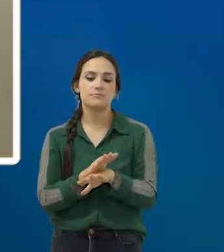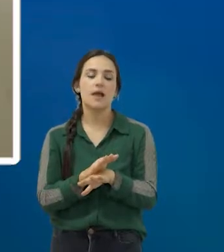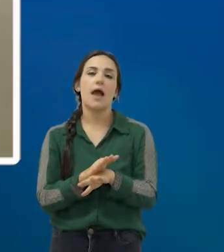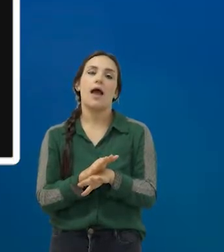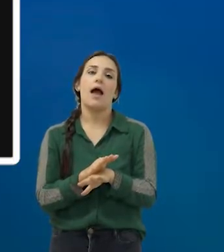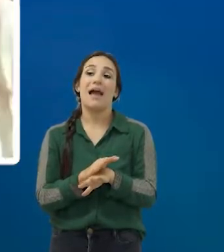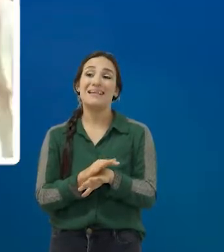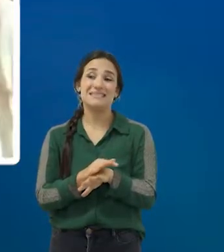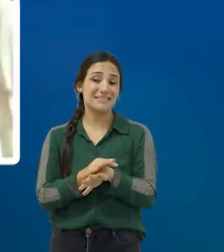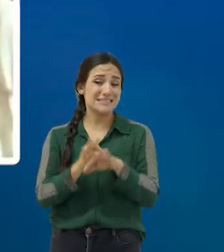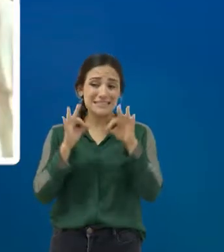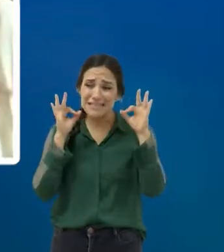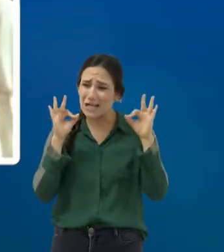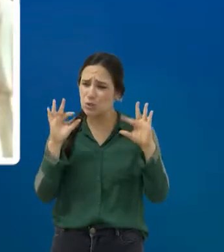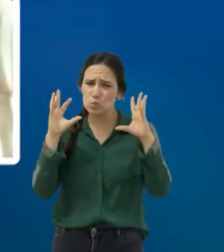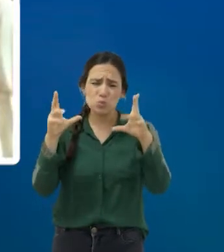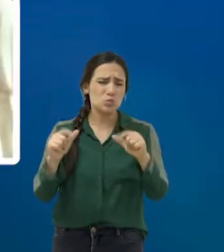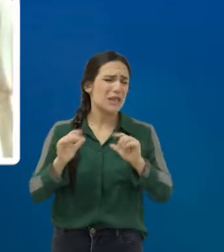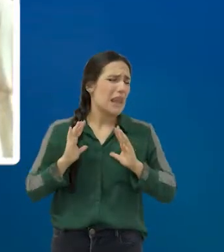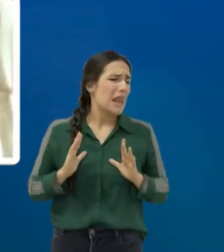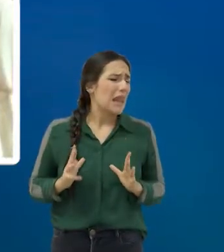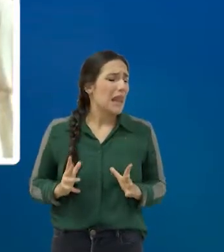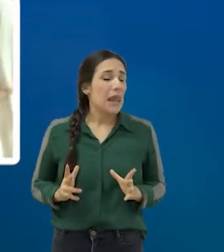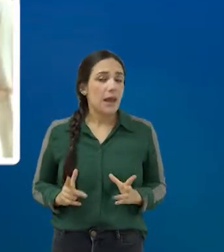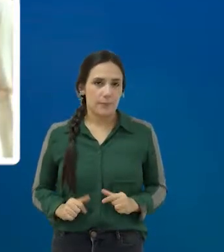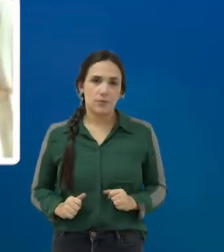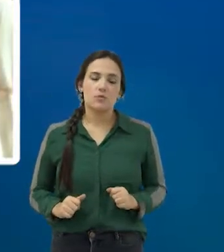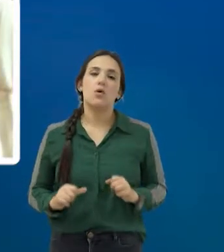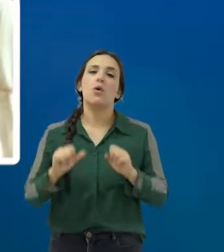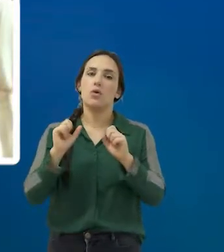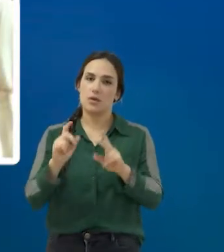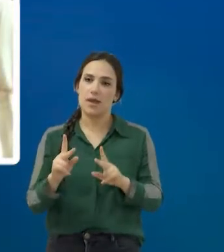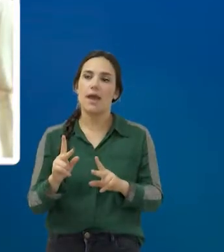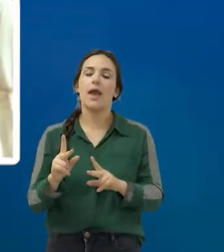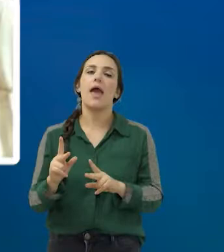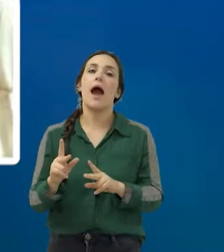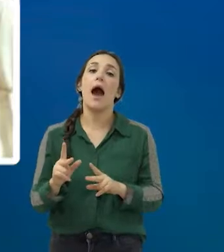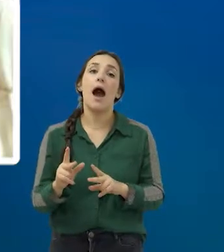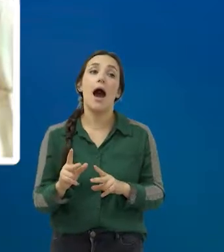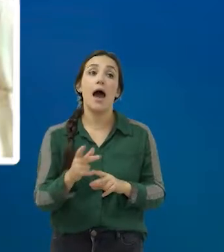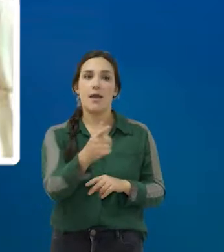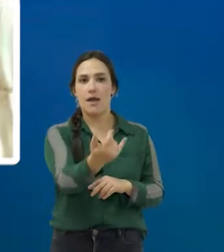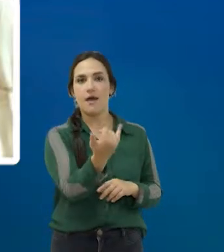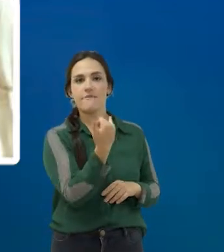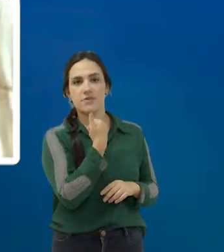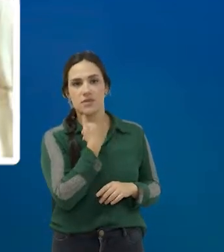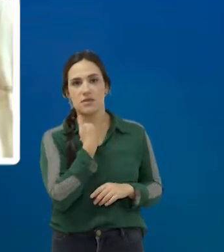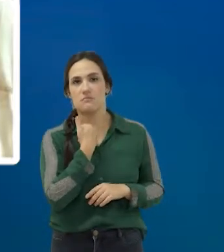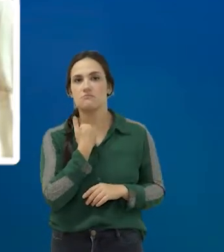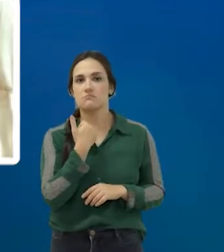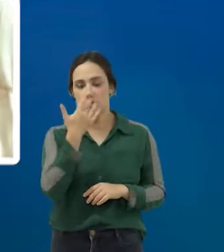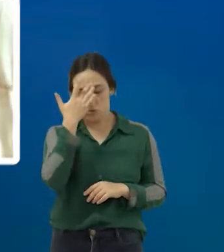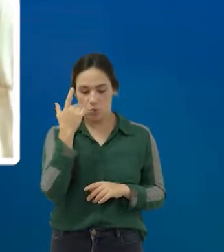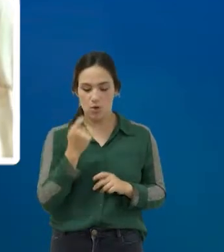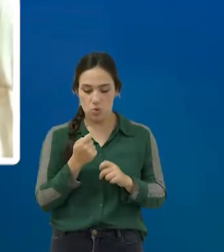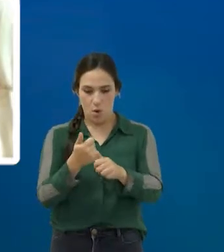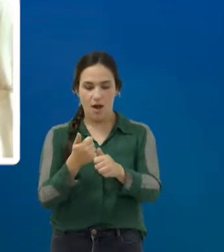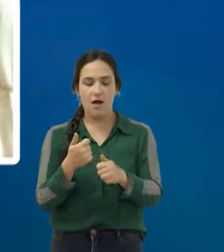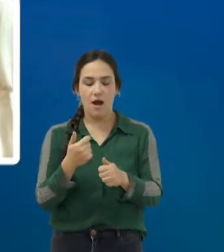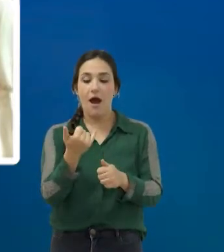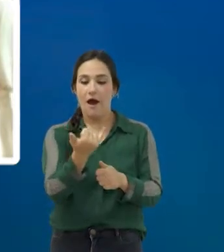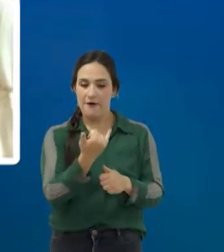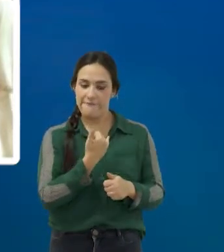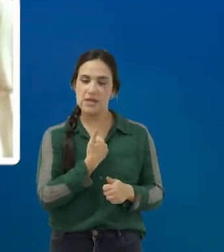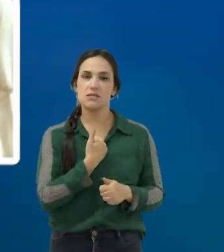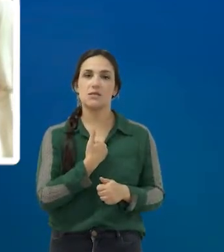o comunicado que ele está ok, que ele está pronto para fazer a doação da medula. Aí que o